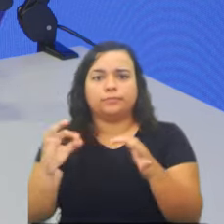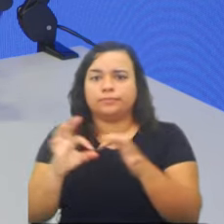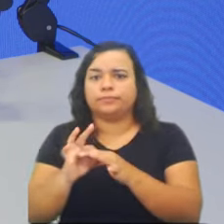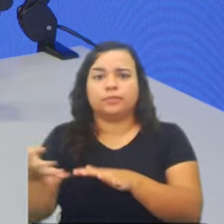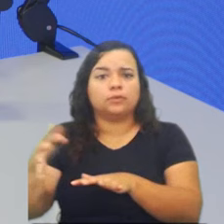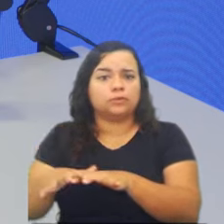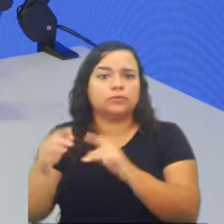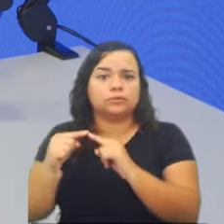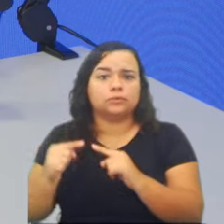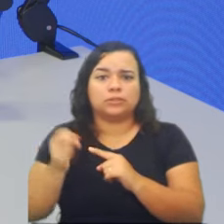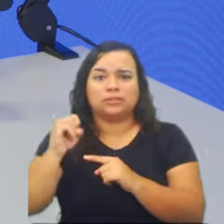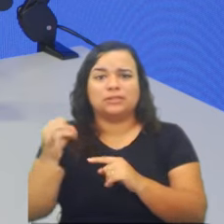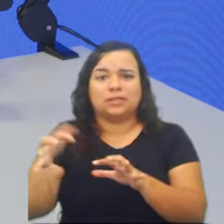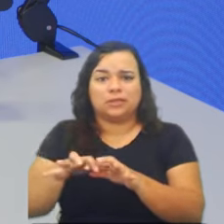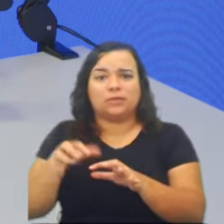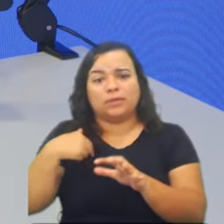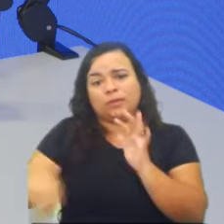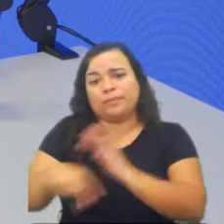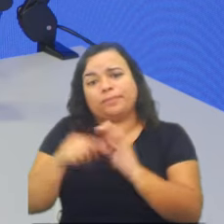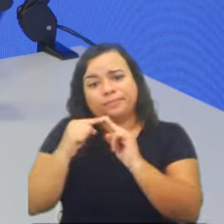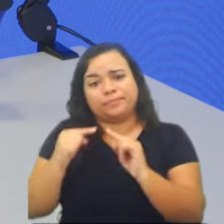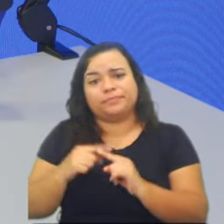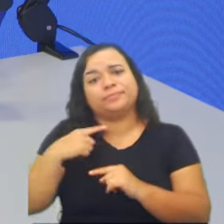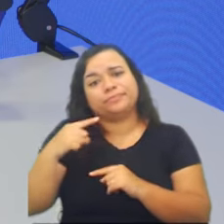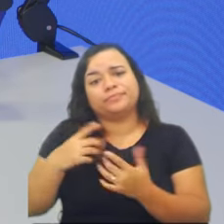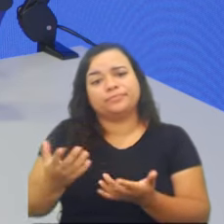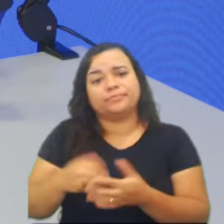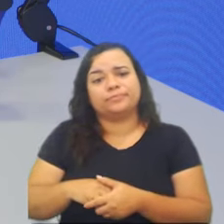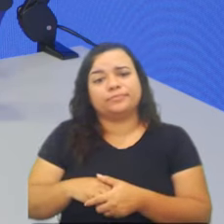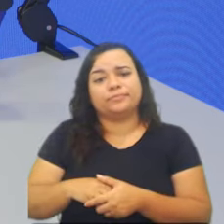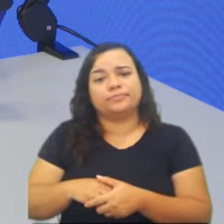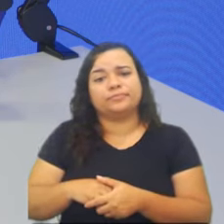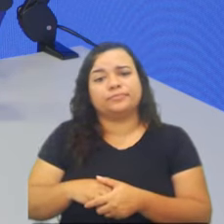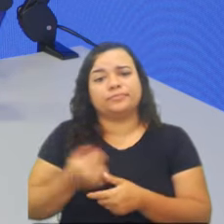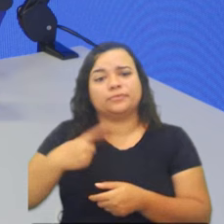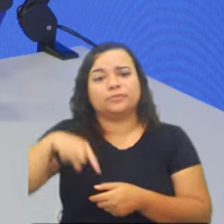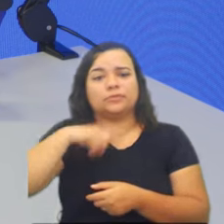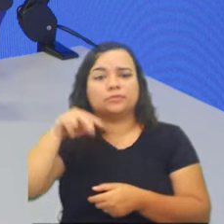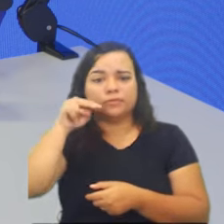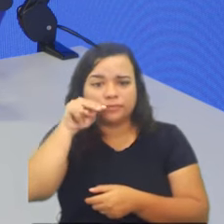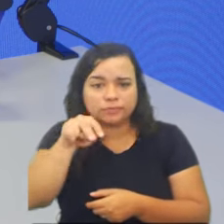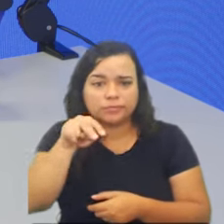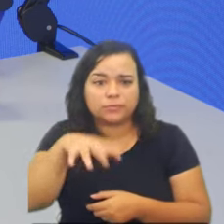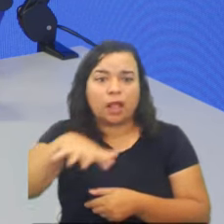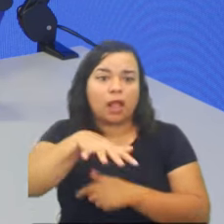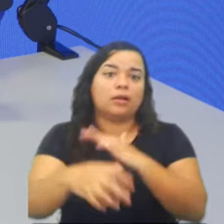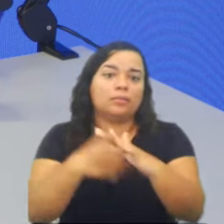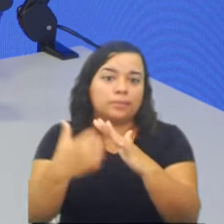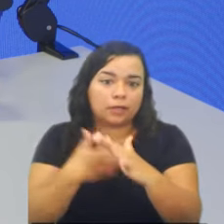a gente tem a inclusão E se eu tô incluída eu pertenço então assim claro que eh quando a gente olha assim pro